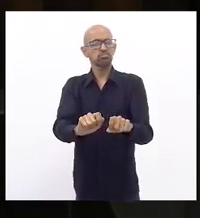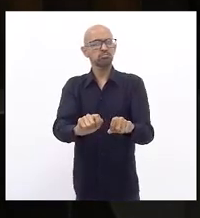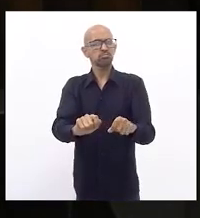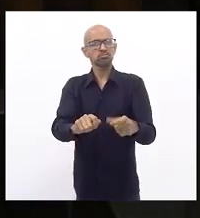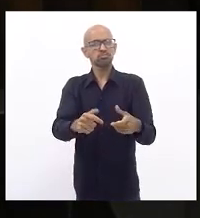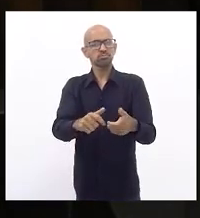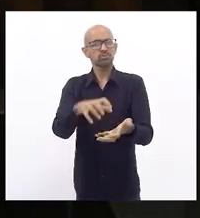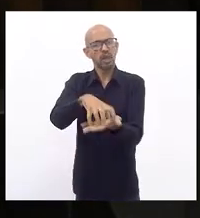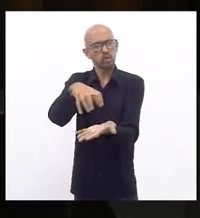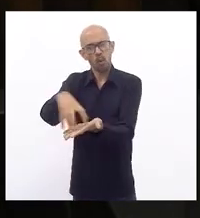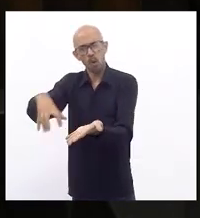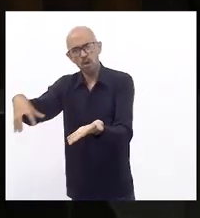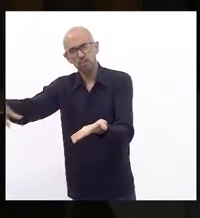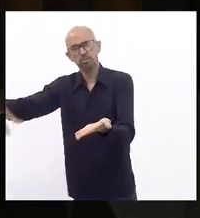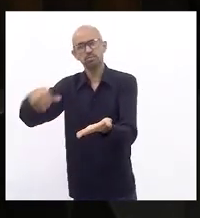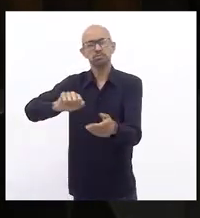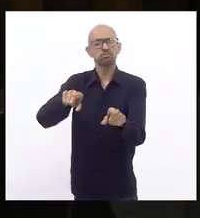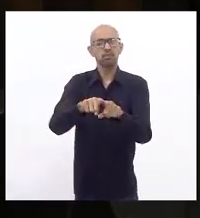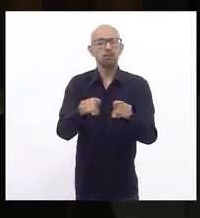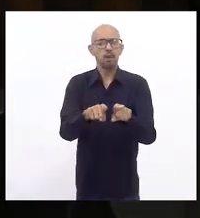também em